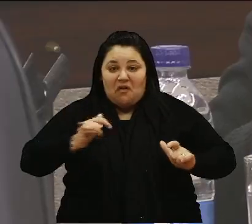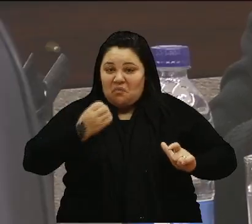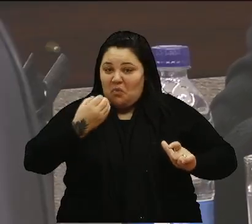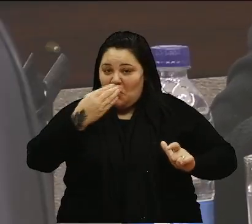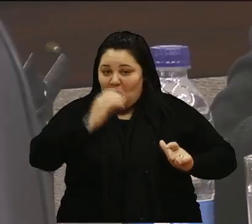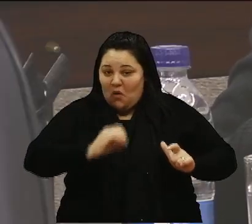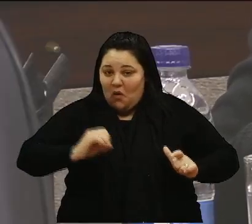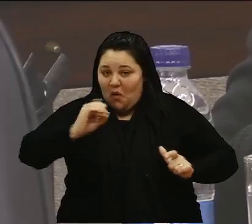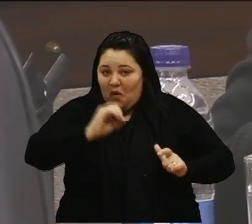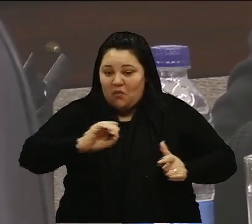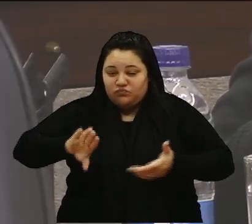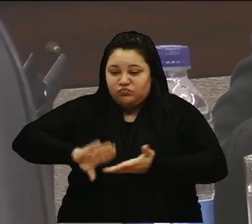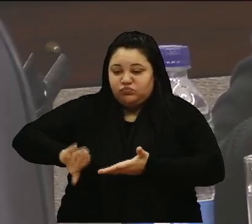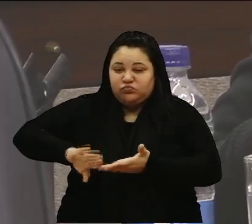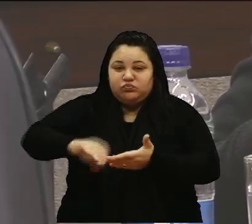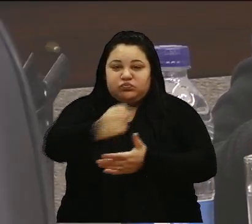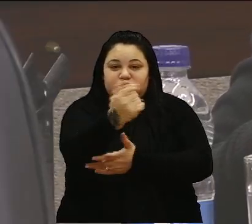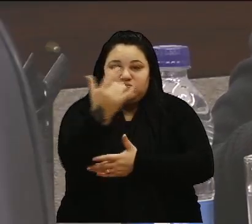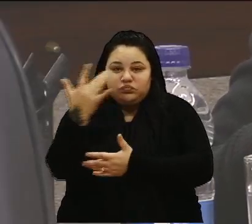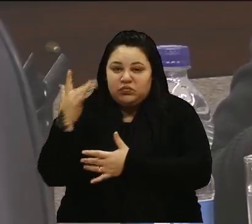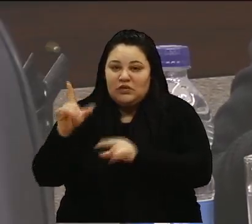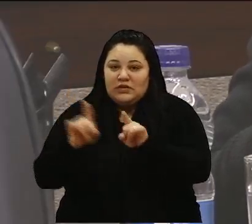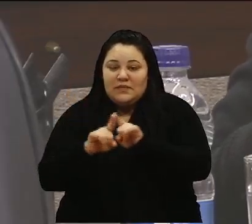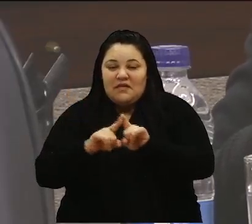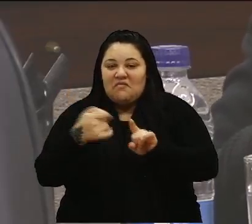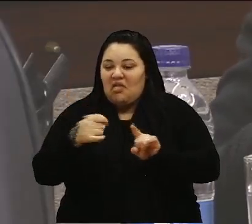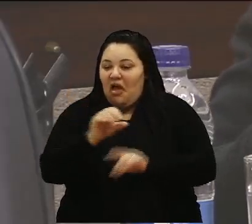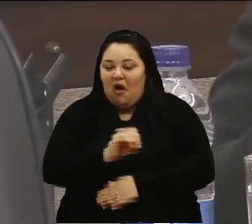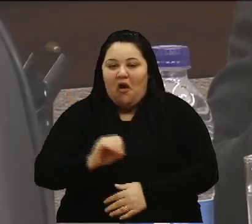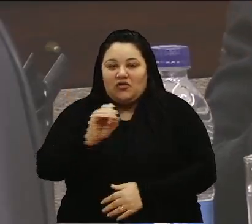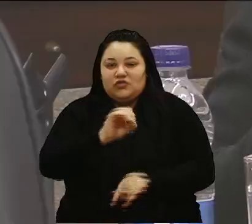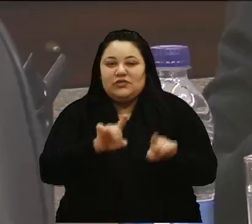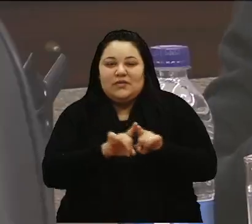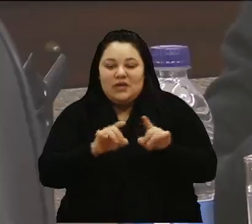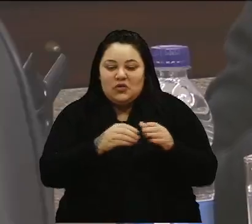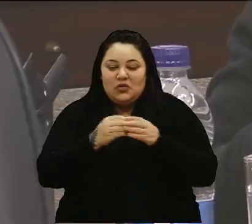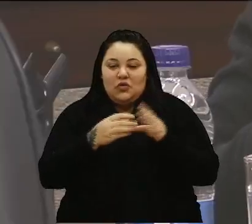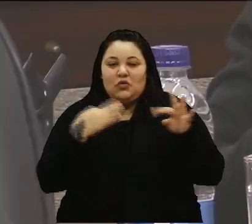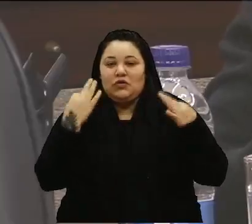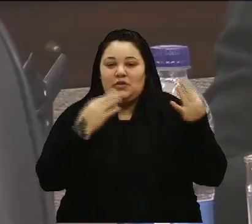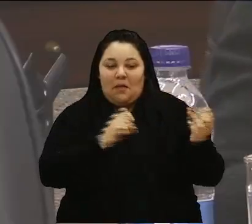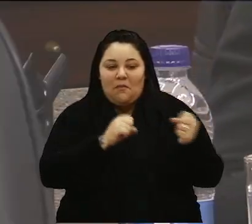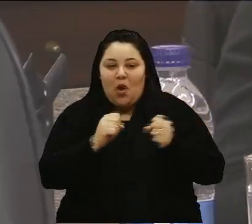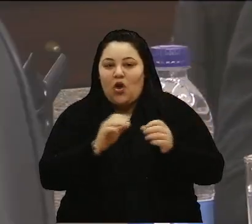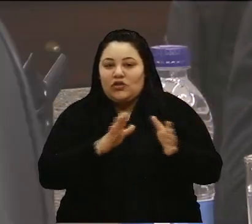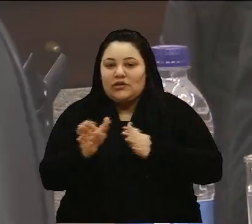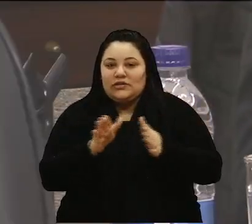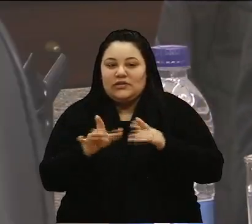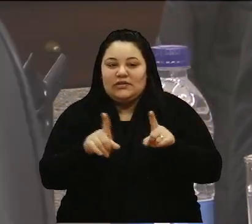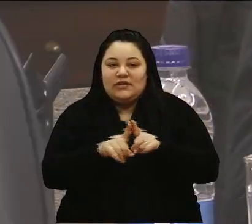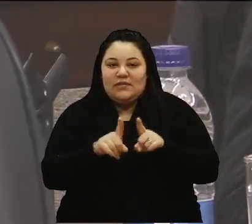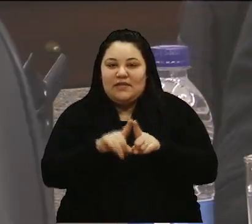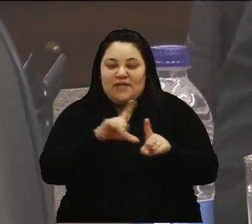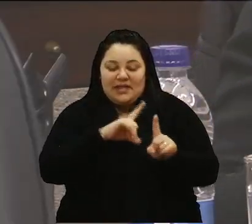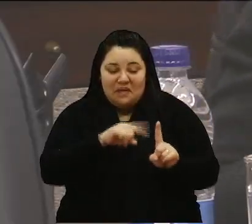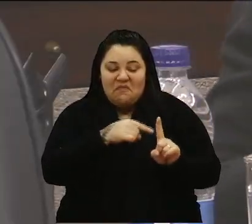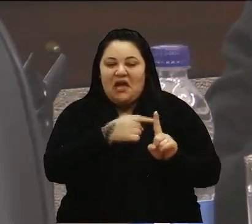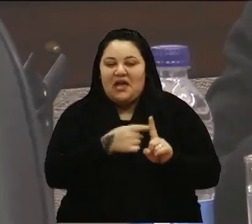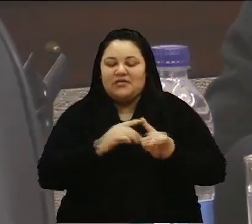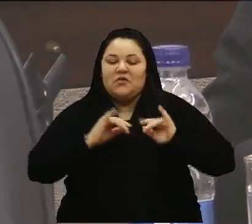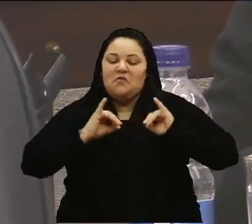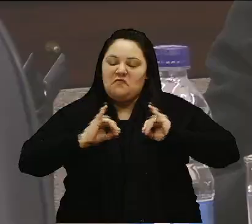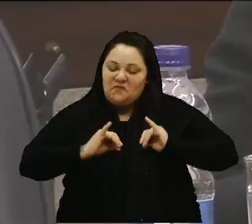retirada daqueles mataburros, aqueles 3 mataburros lá, vai ficar fantástico, porque os turistas vão poder acessar, vai ter mais comodidade. Então, a gente